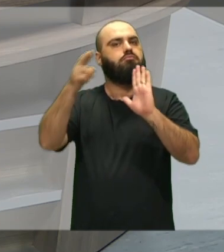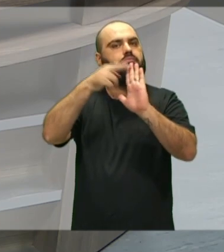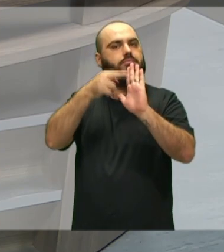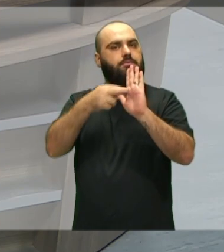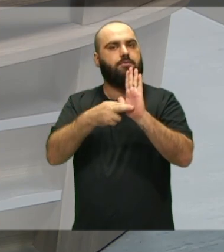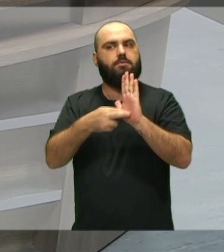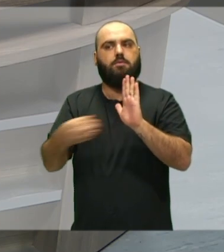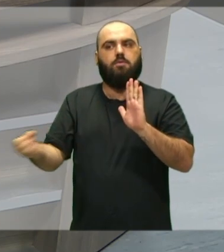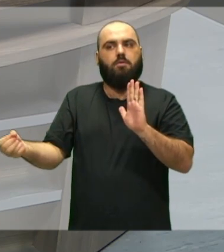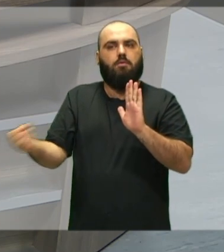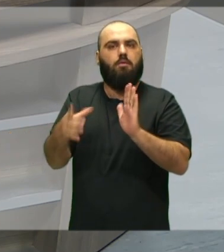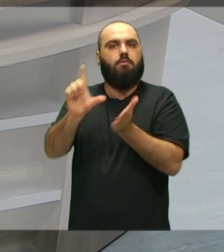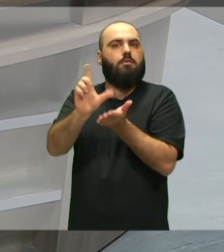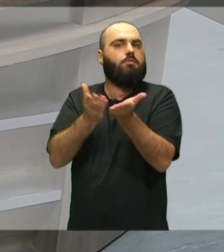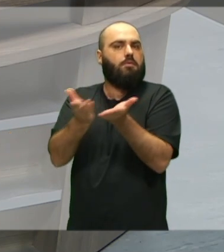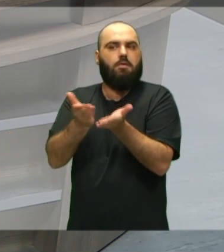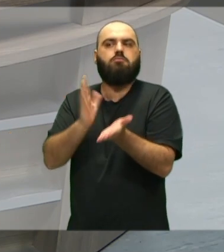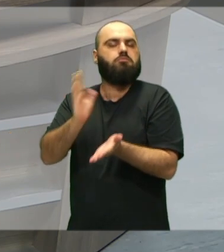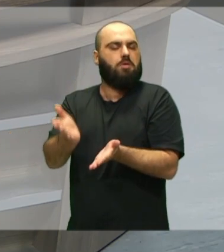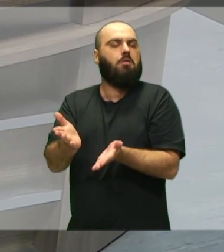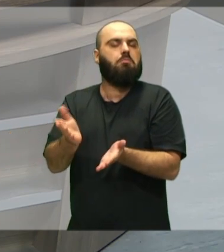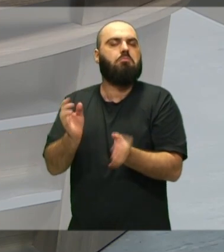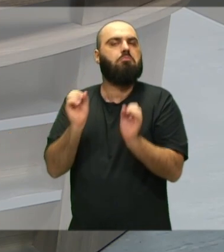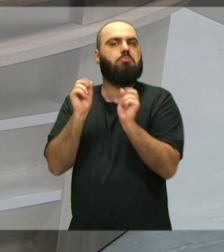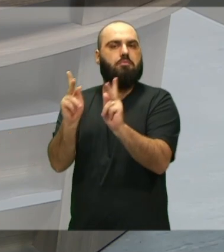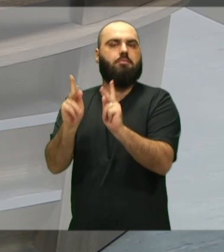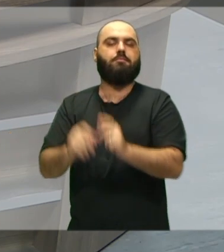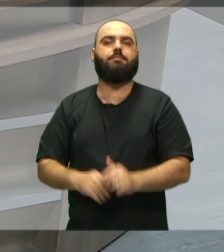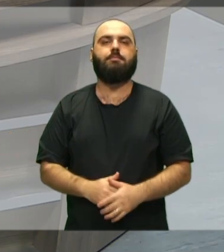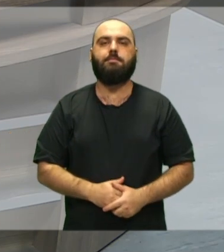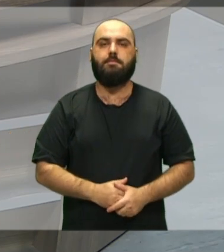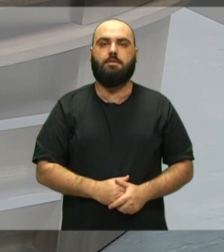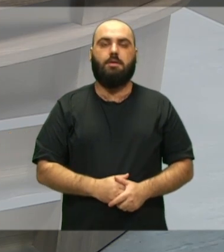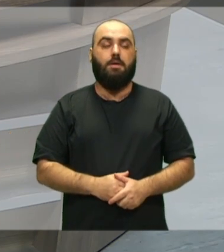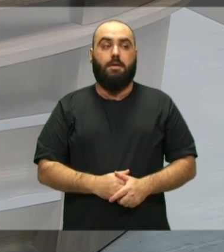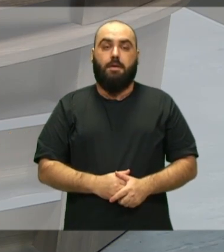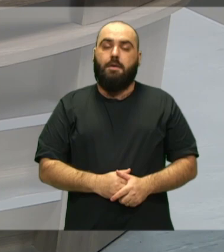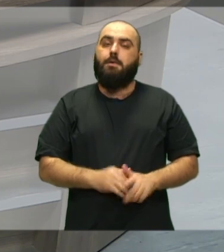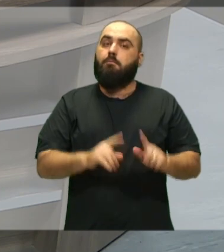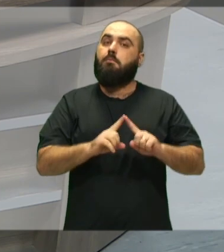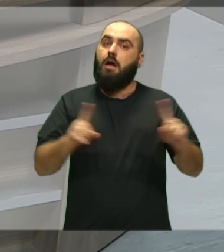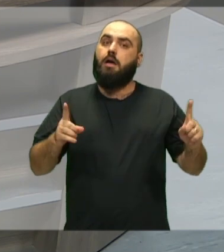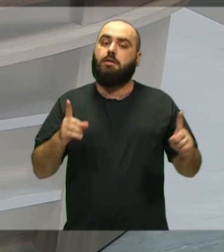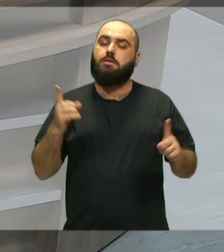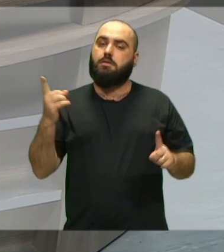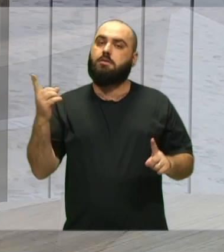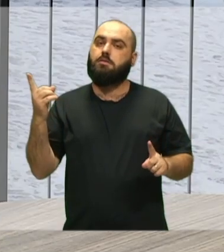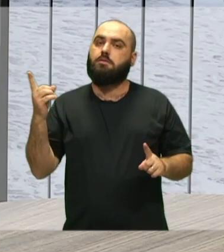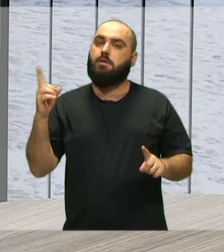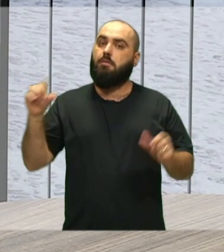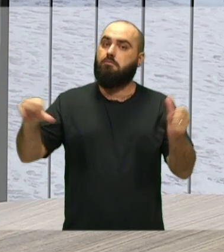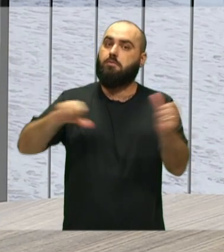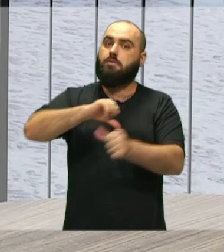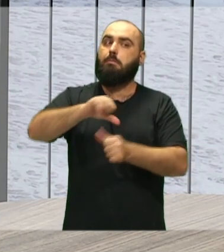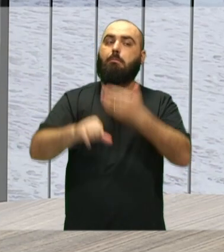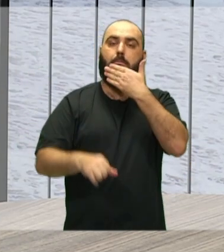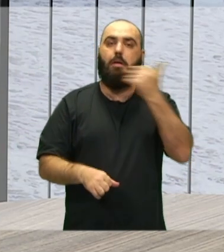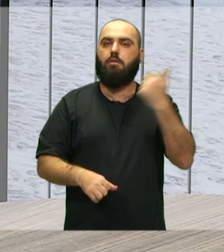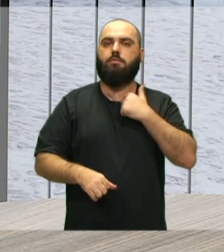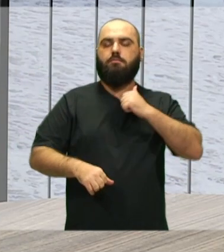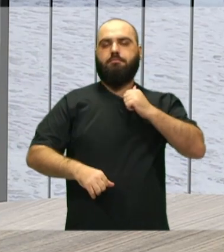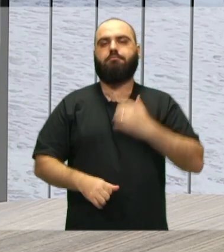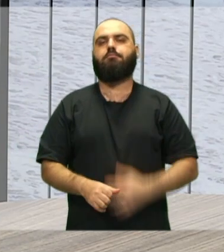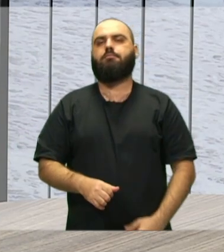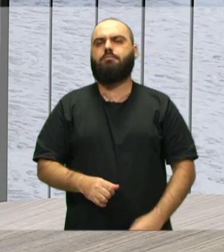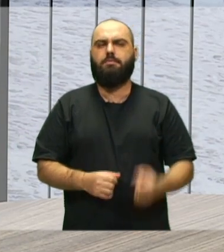licitações, né? A gente ajudou a elaborar isso, mas eu vejo que veio para melhorar. A lei de licitações, ela tem um pouco de